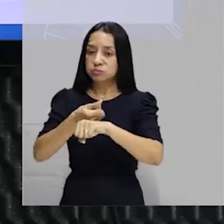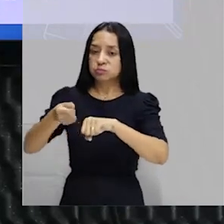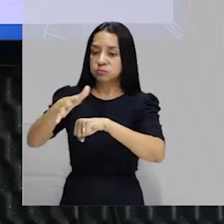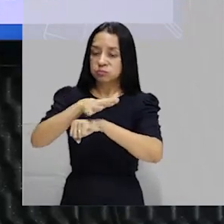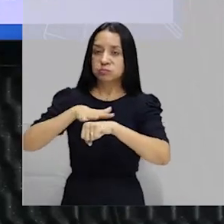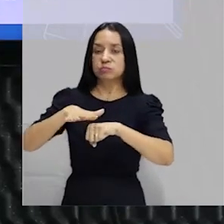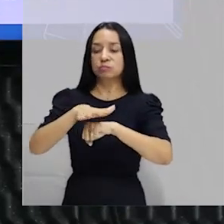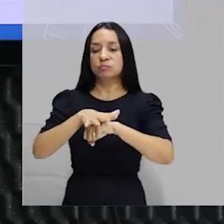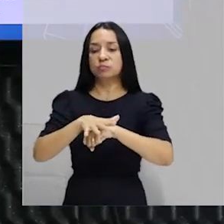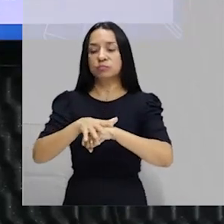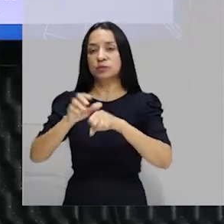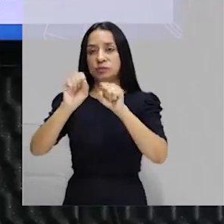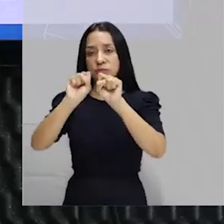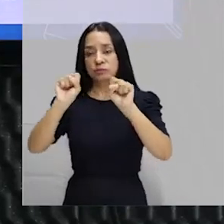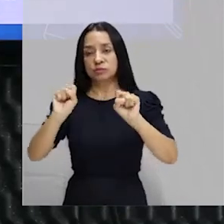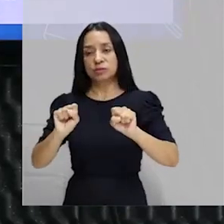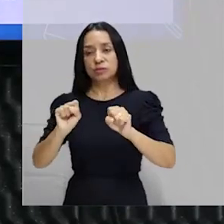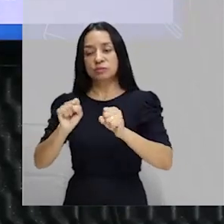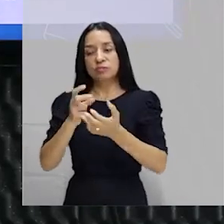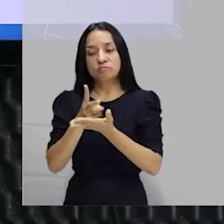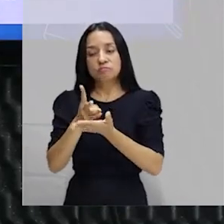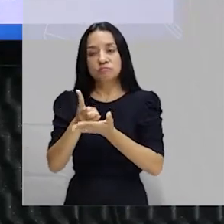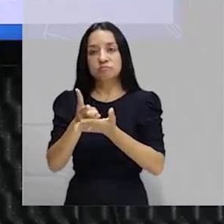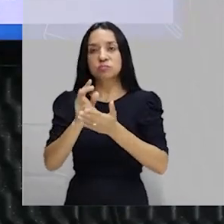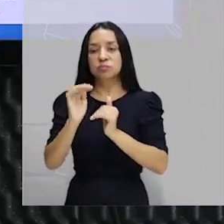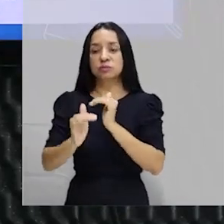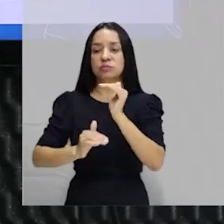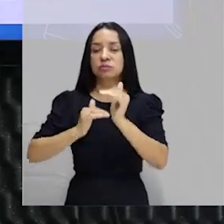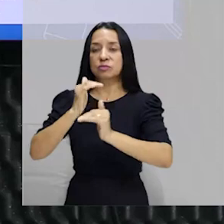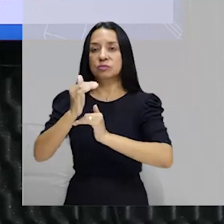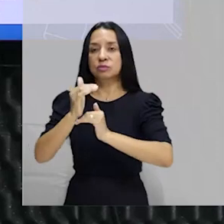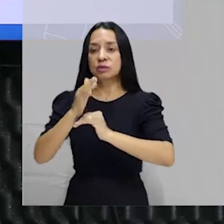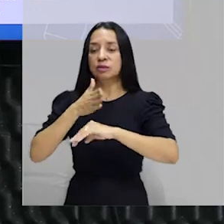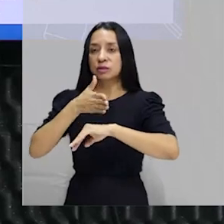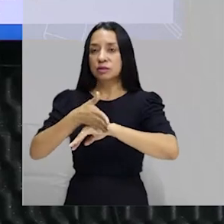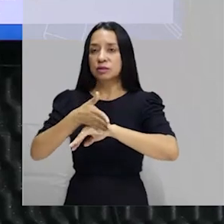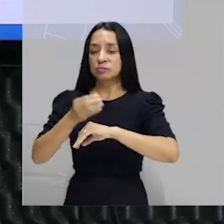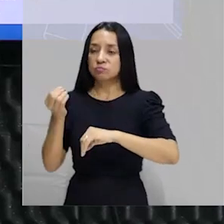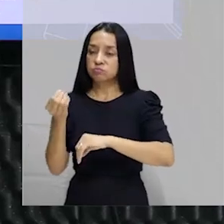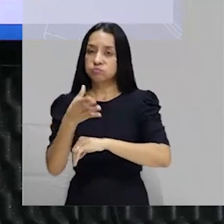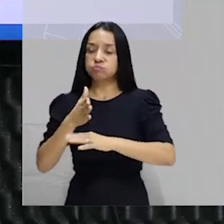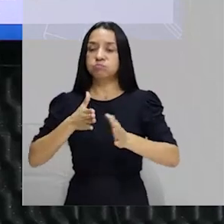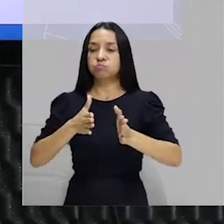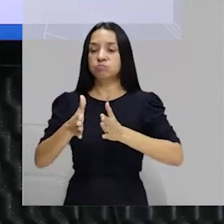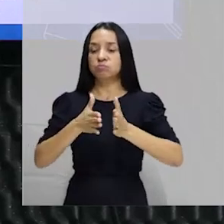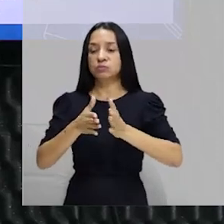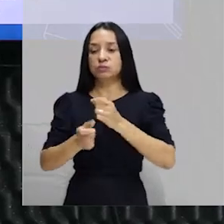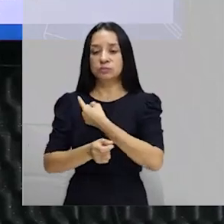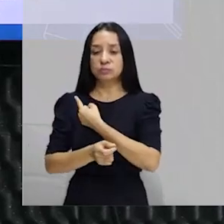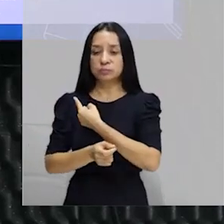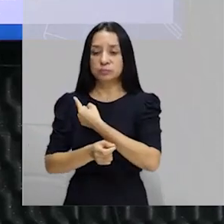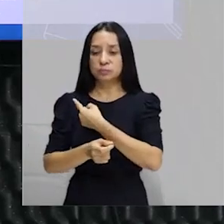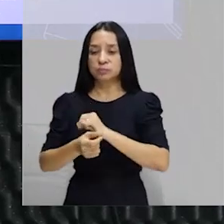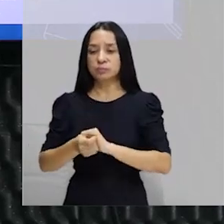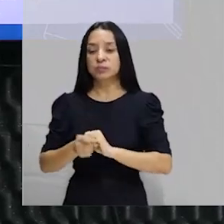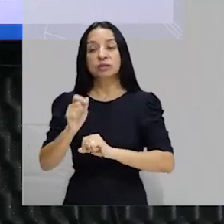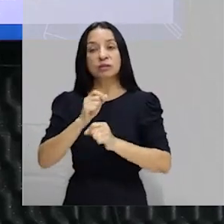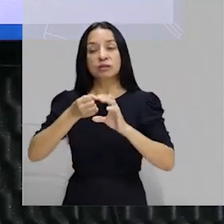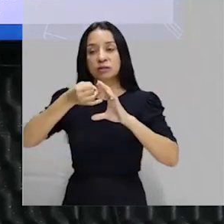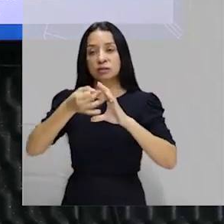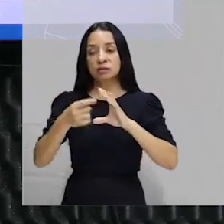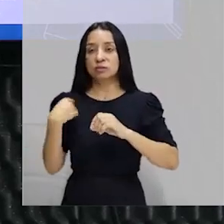tá? Vai ser o período que vai ocorrer aí entre o século XV até o século XVIII, especificamente antes das ditas revoluções